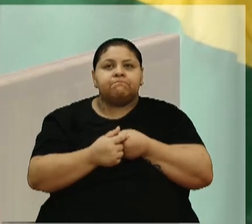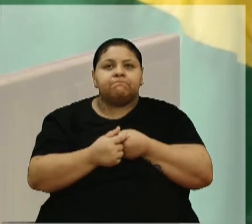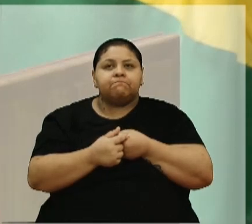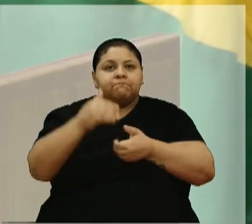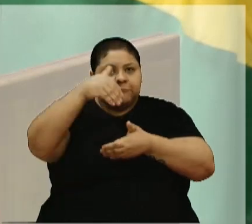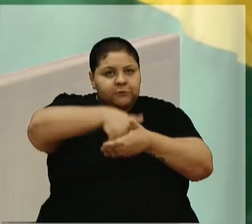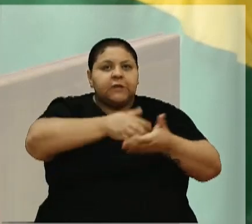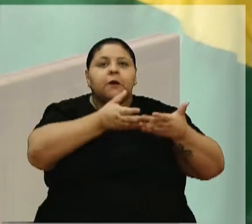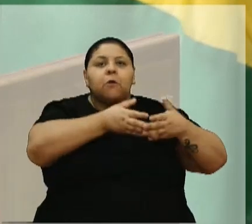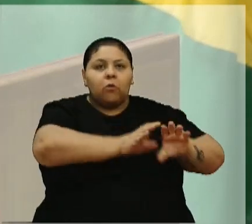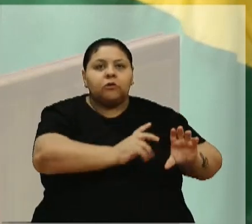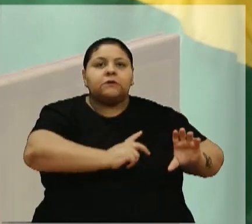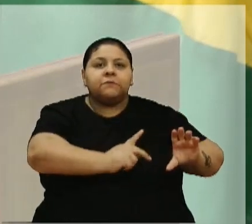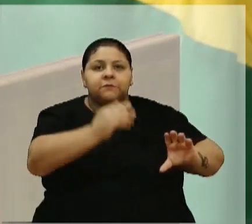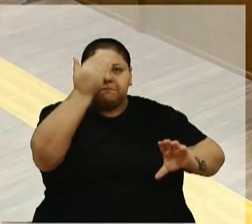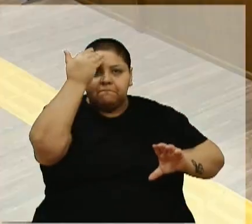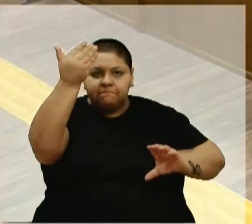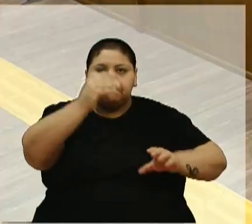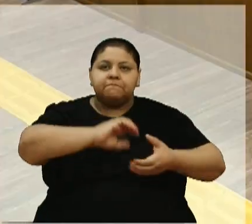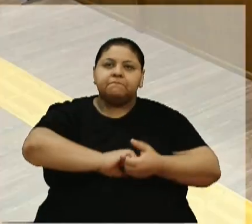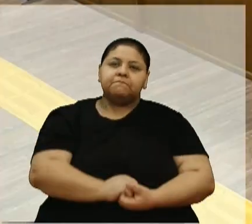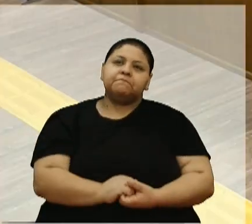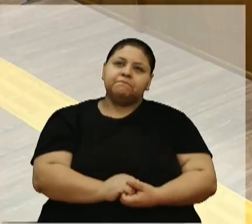Votarei contra, senhor presidente. Obrigado.